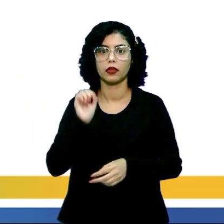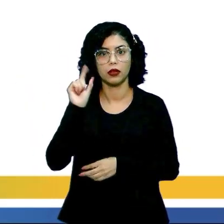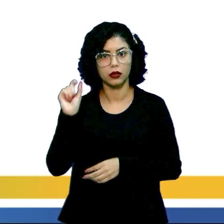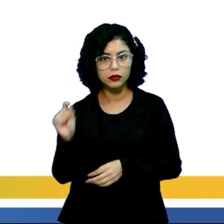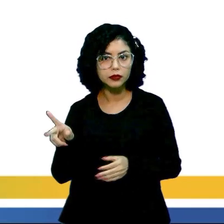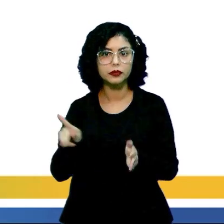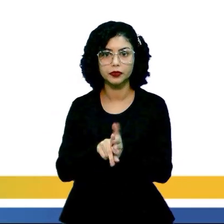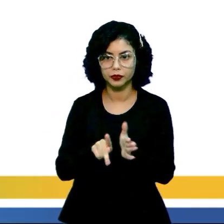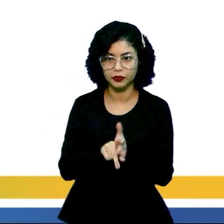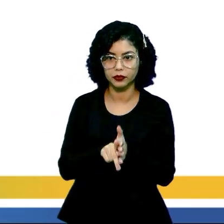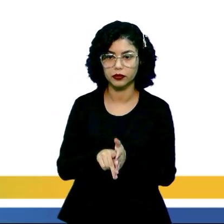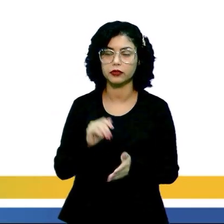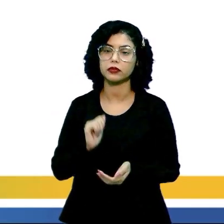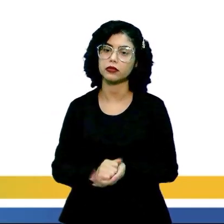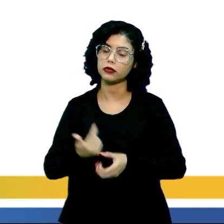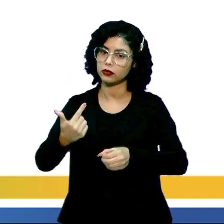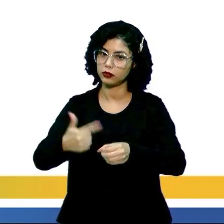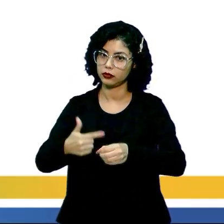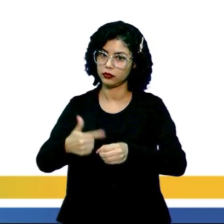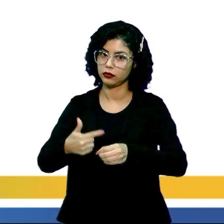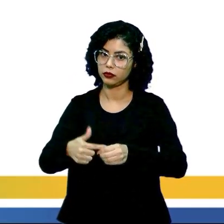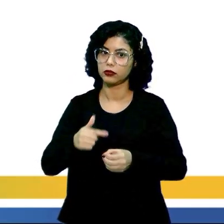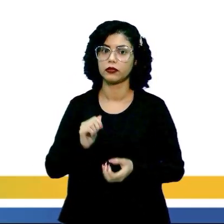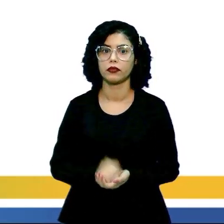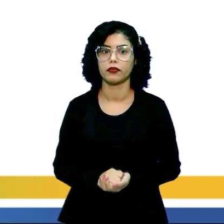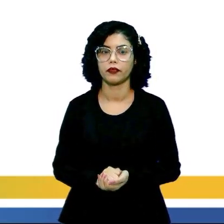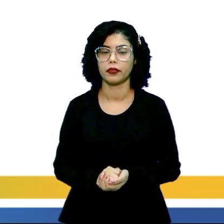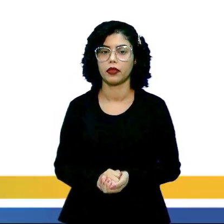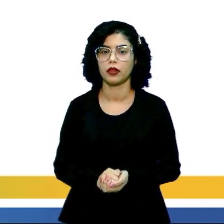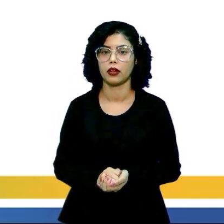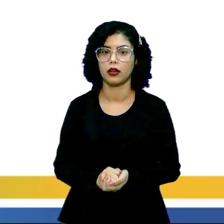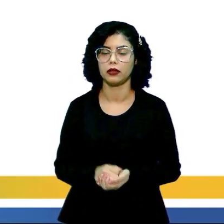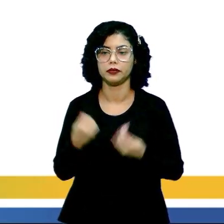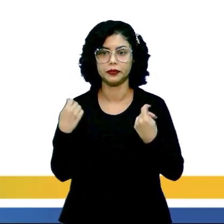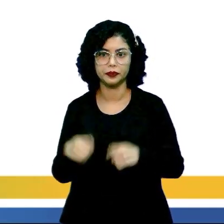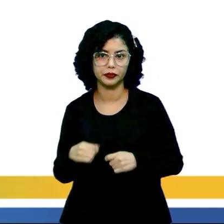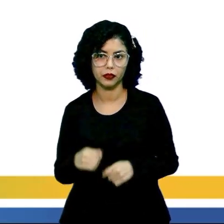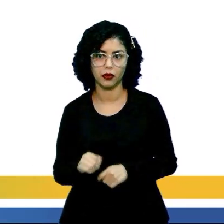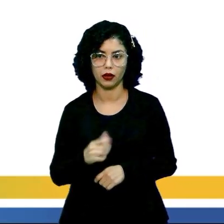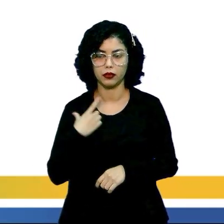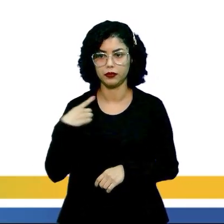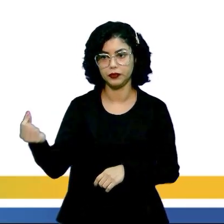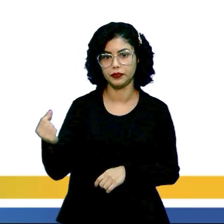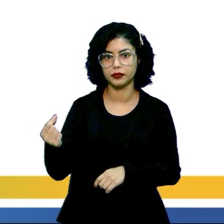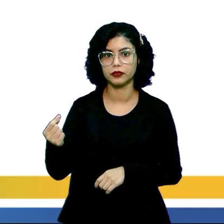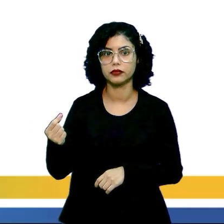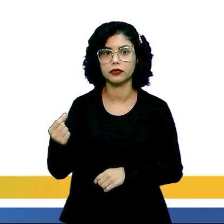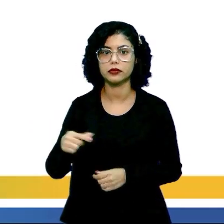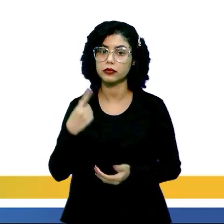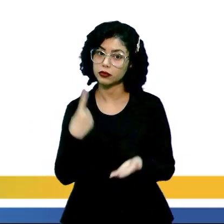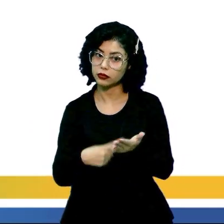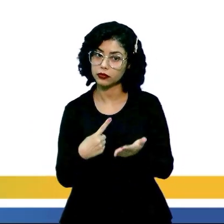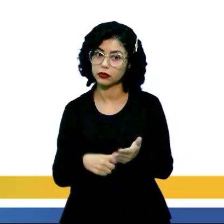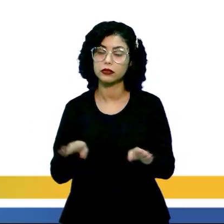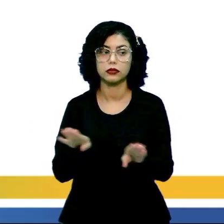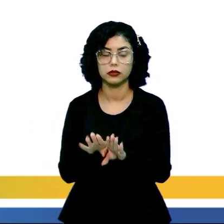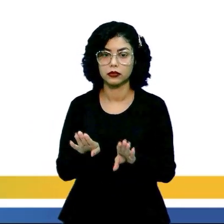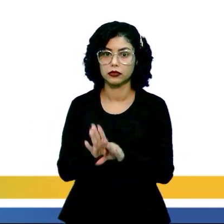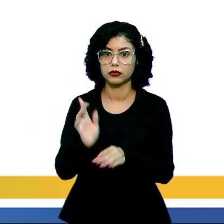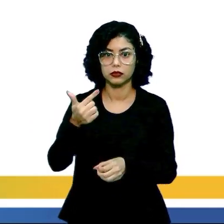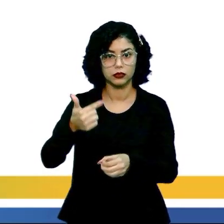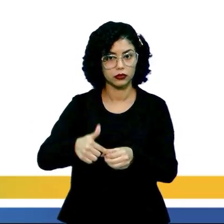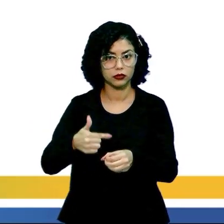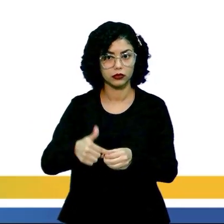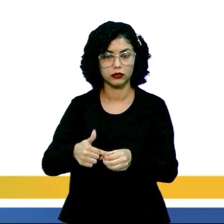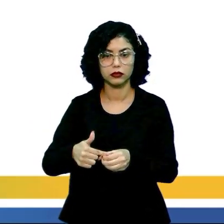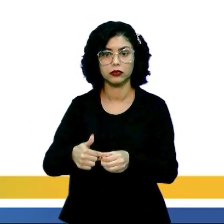Estrela. No reabastecimento, para a viagem de ida, deve considerar